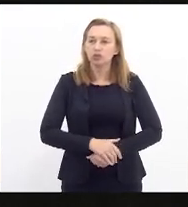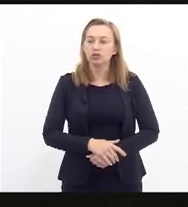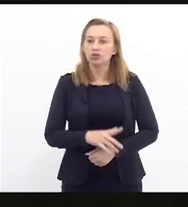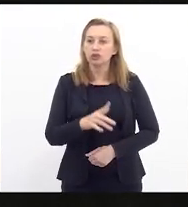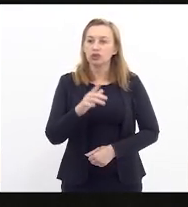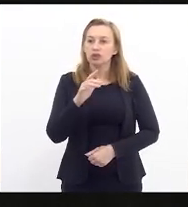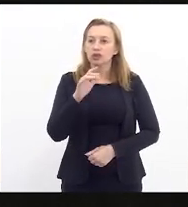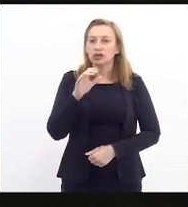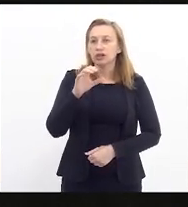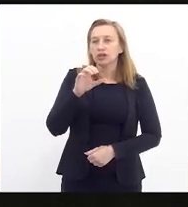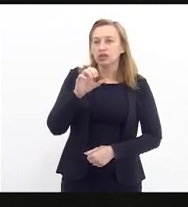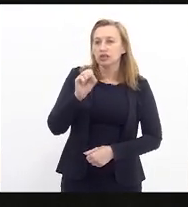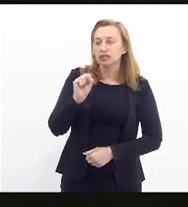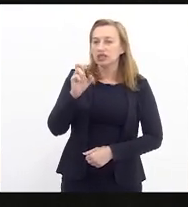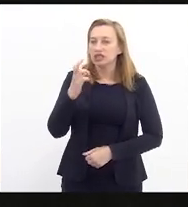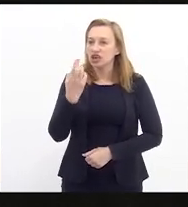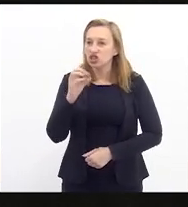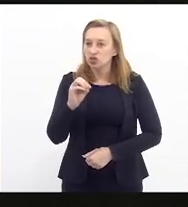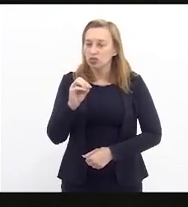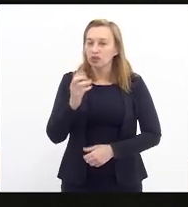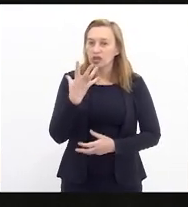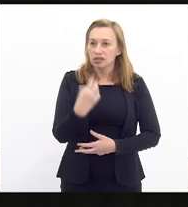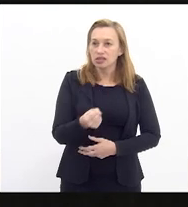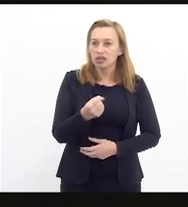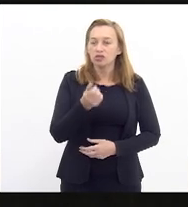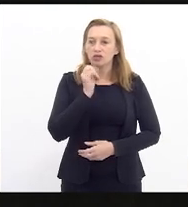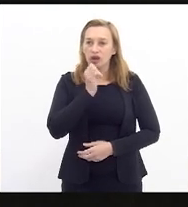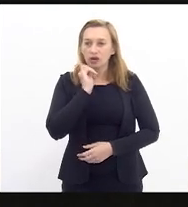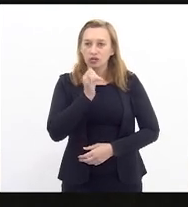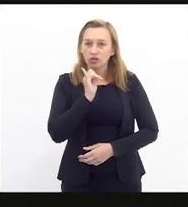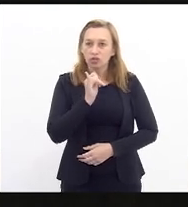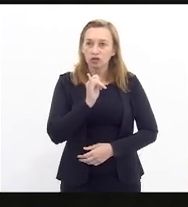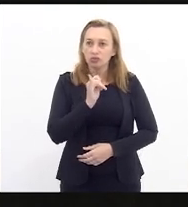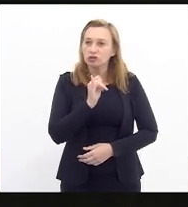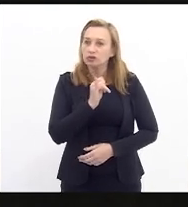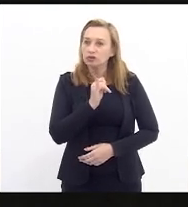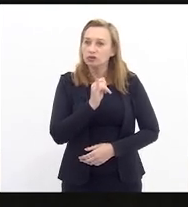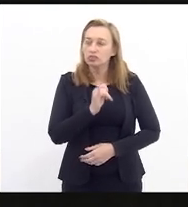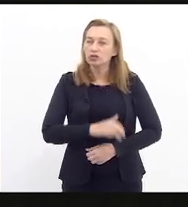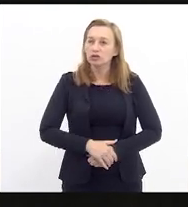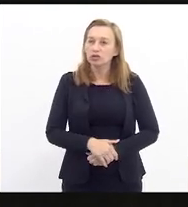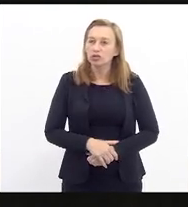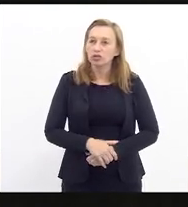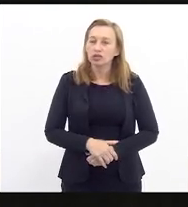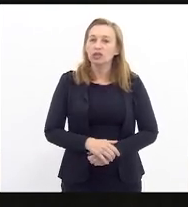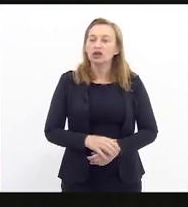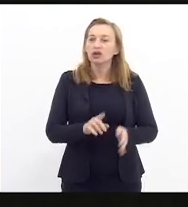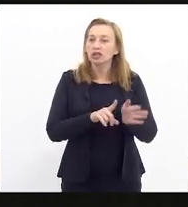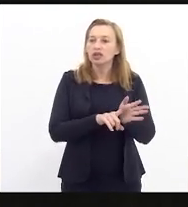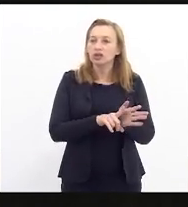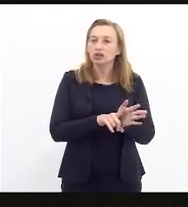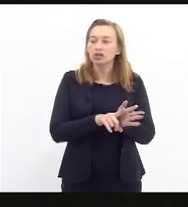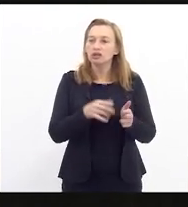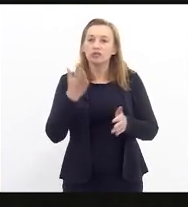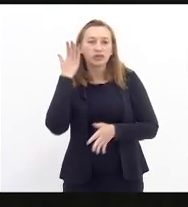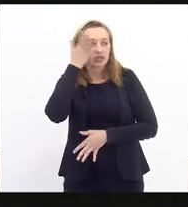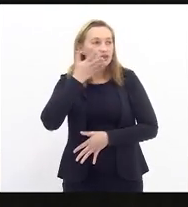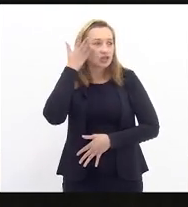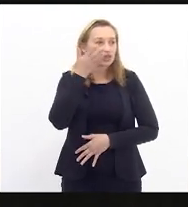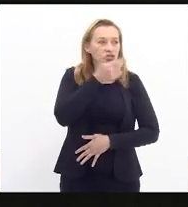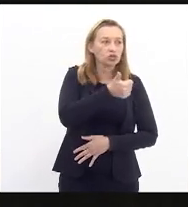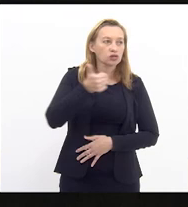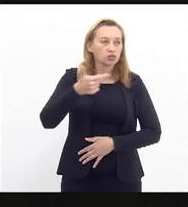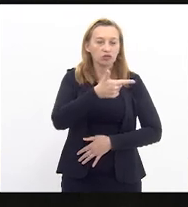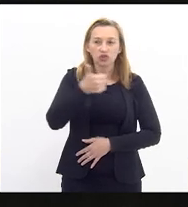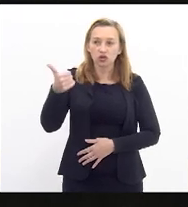Sérgio Fernandes. Favorável, relatório. Trata-se de exame de mensagem 12/2021